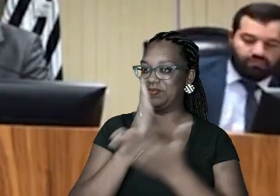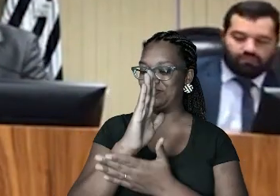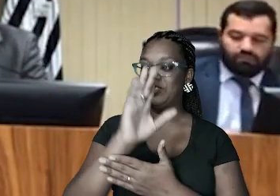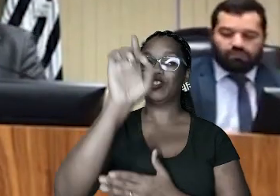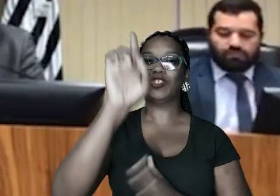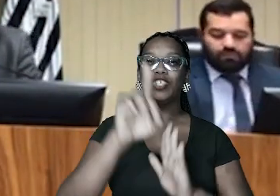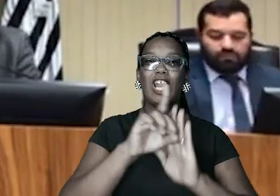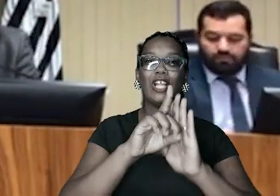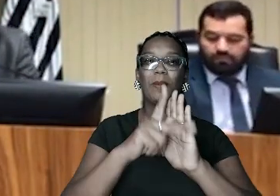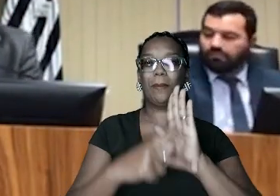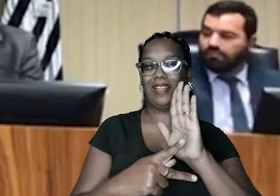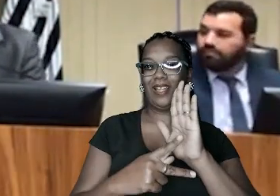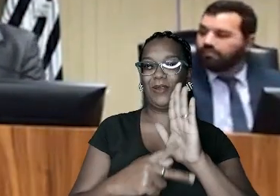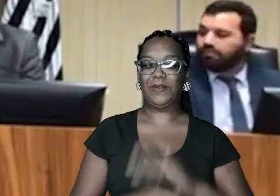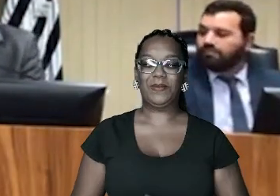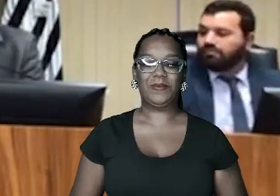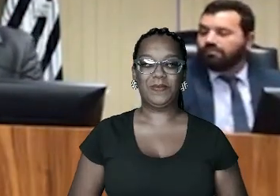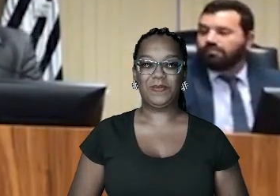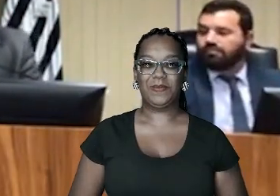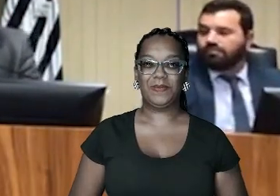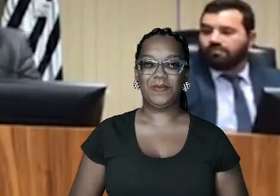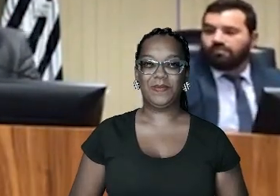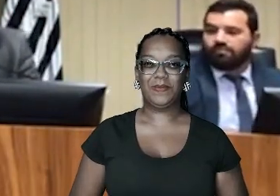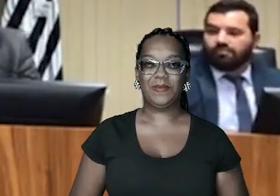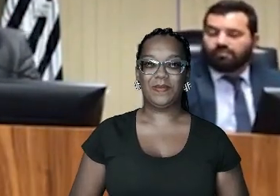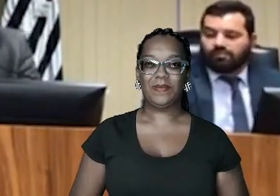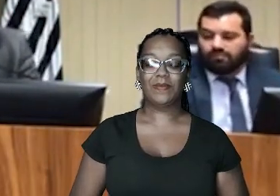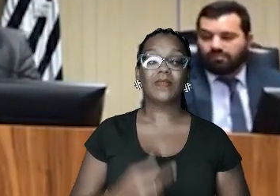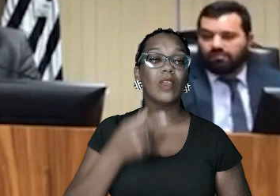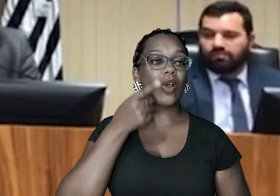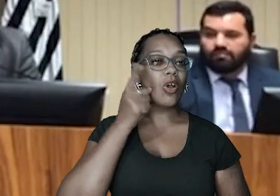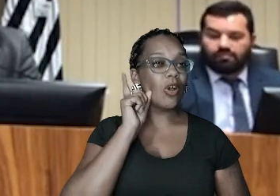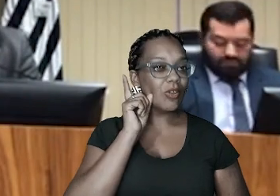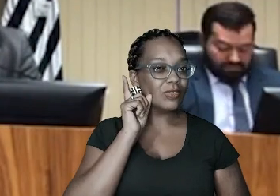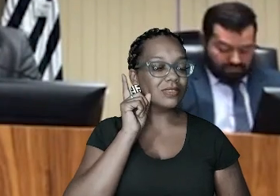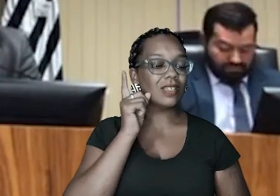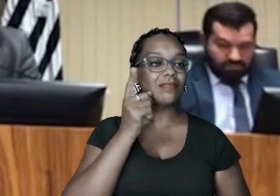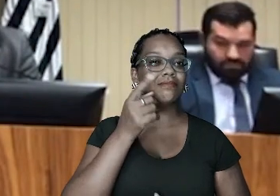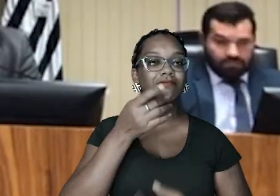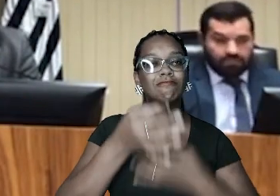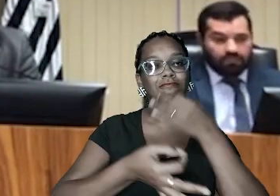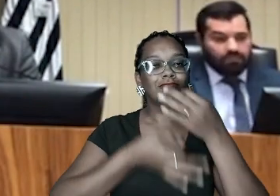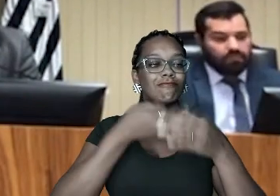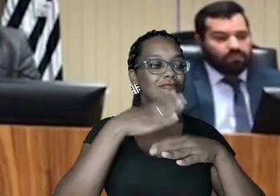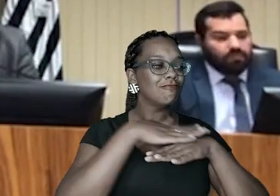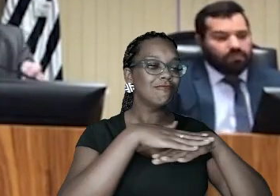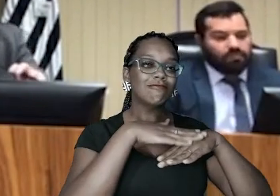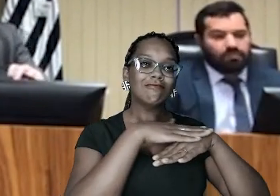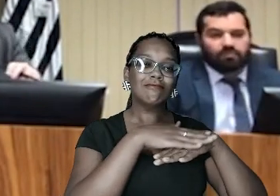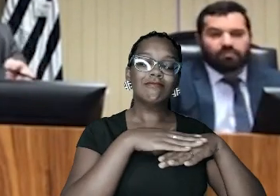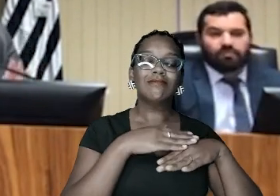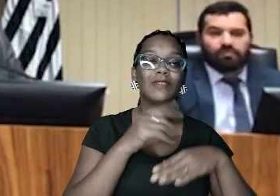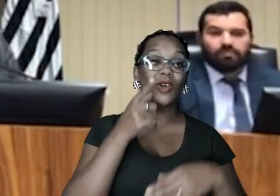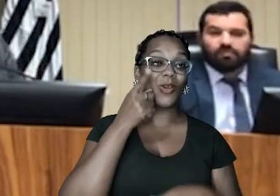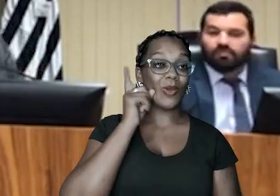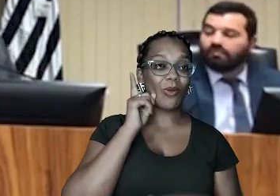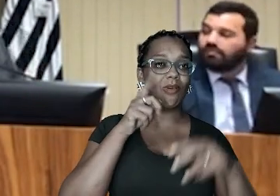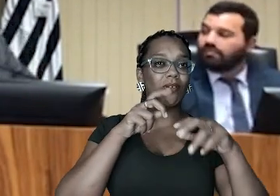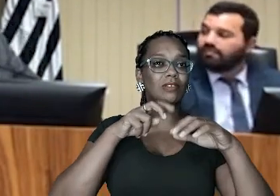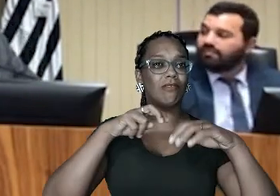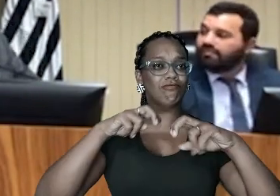E a sua repercussão no direito é penal eu ontem